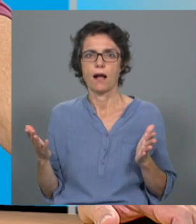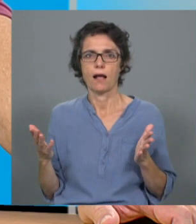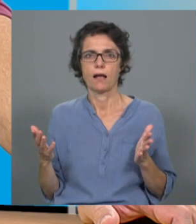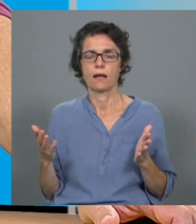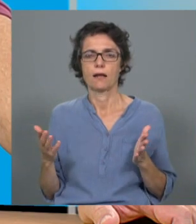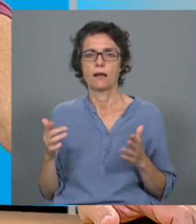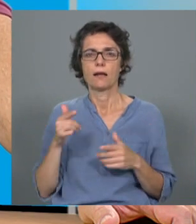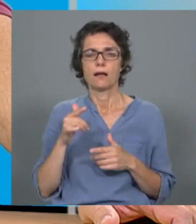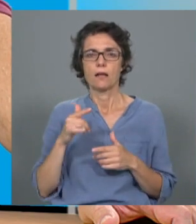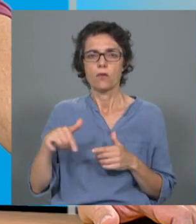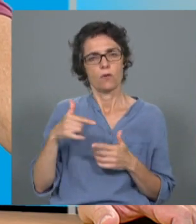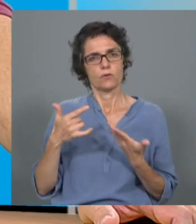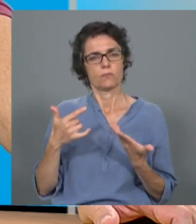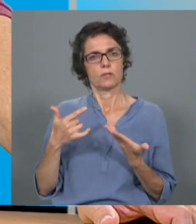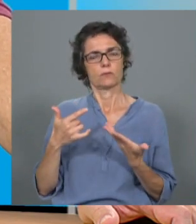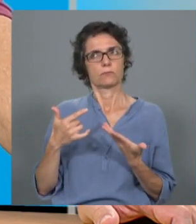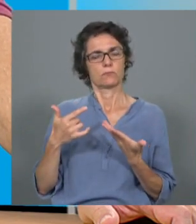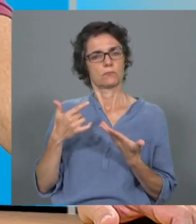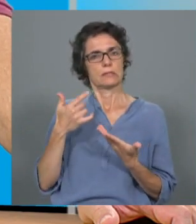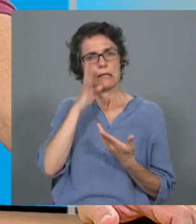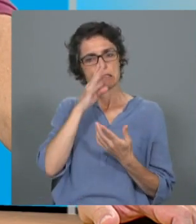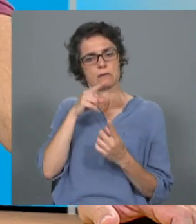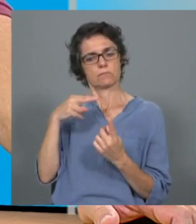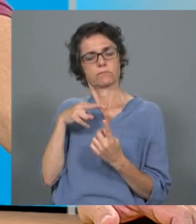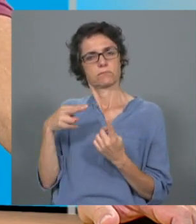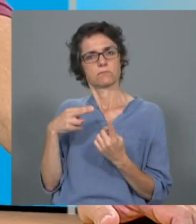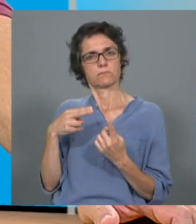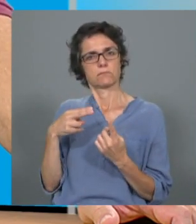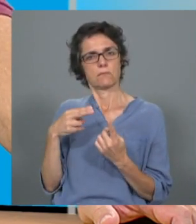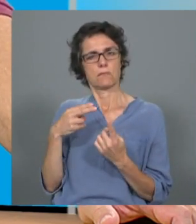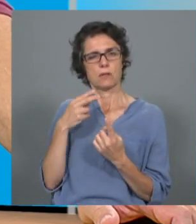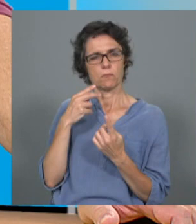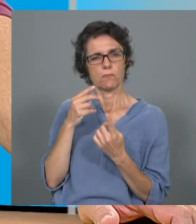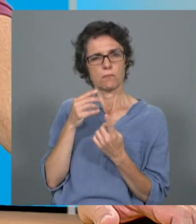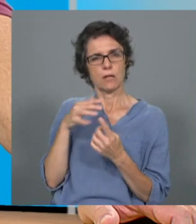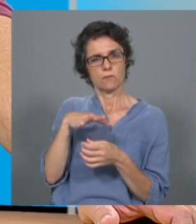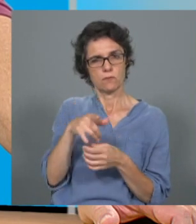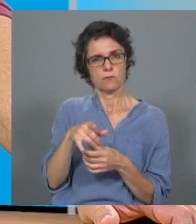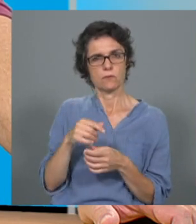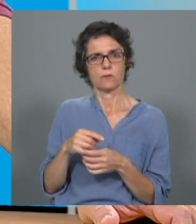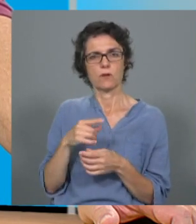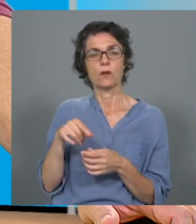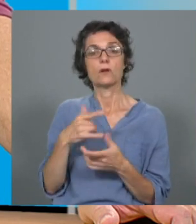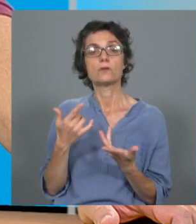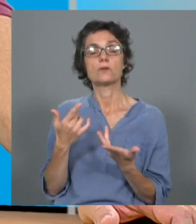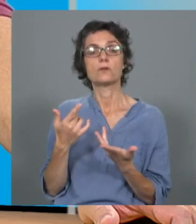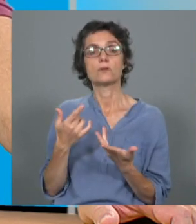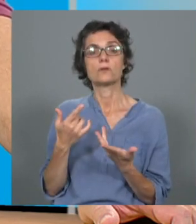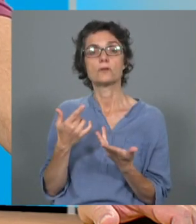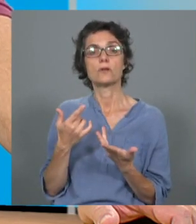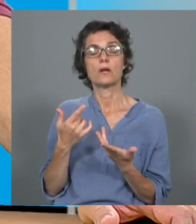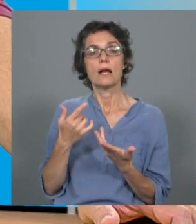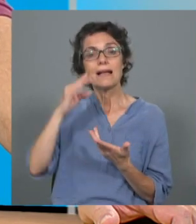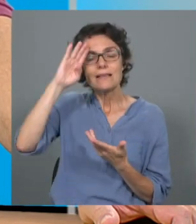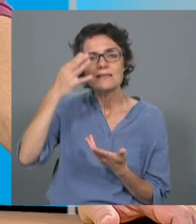realismo e algum distanciamento crítico, digamos assim, nós havemos de confessar que Deus não nos